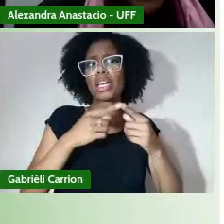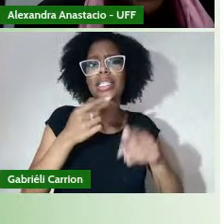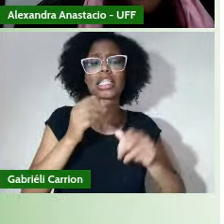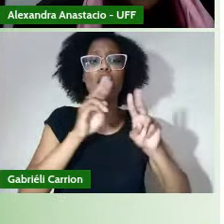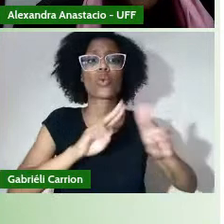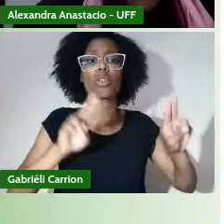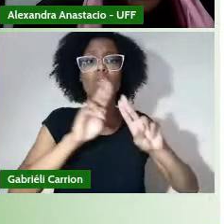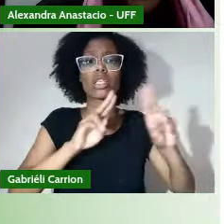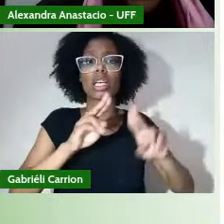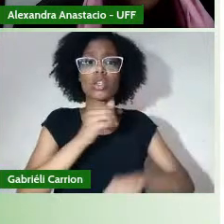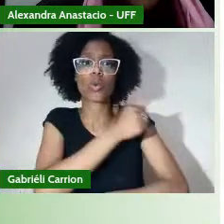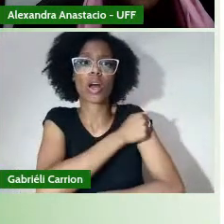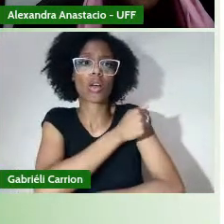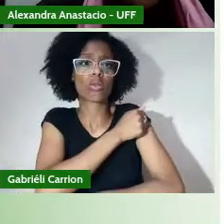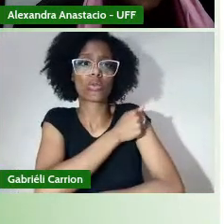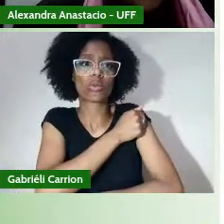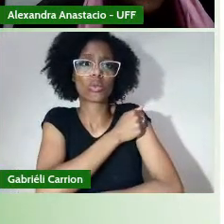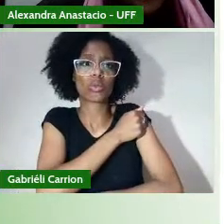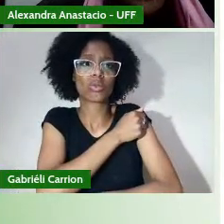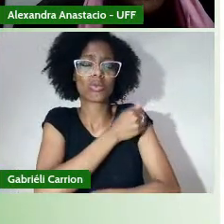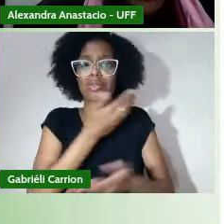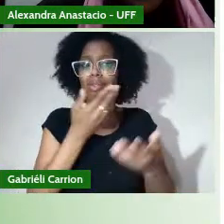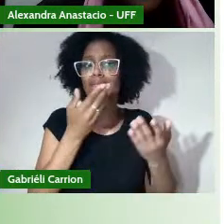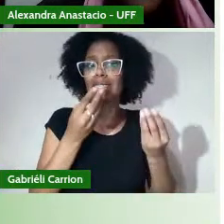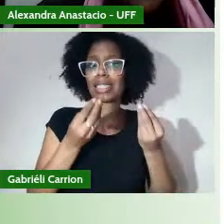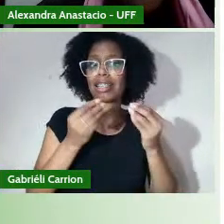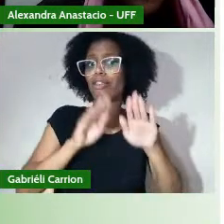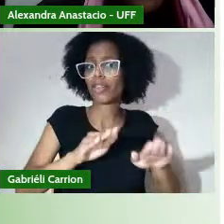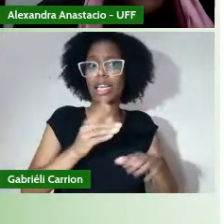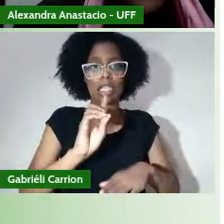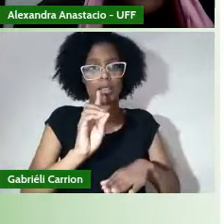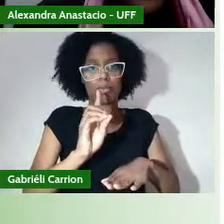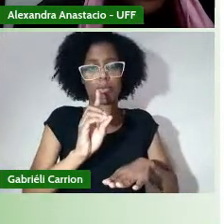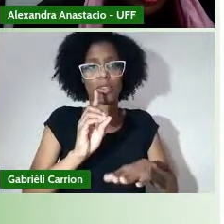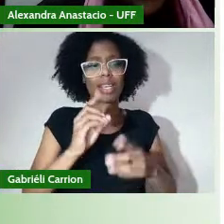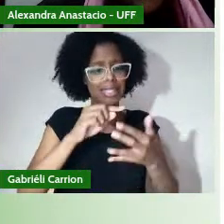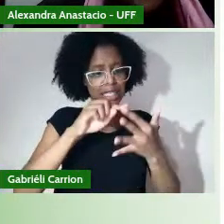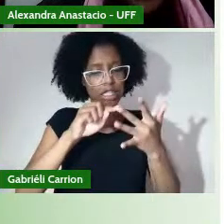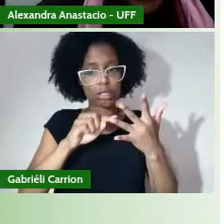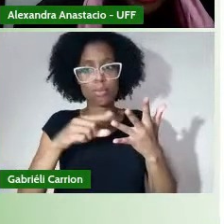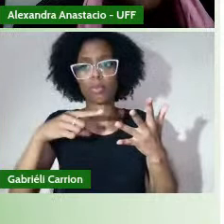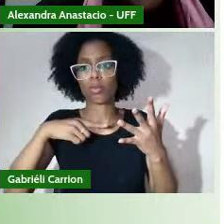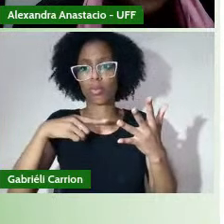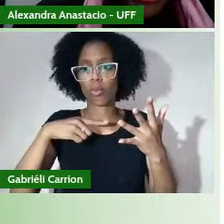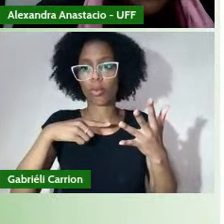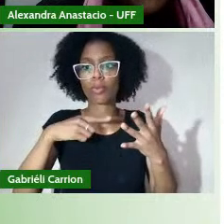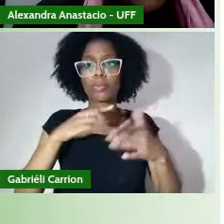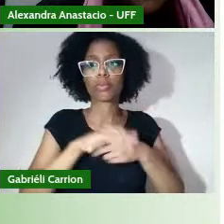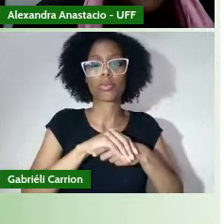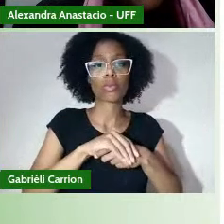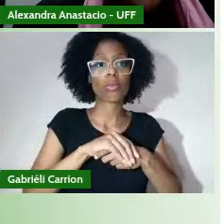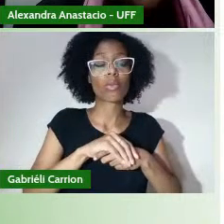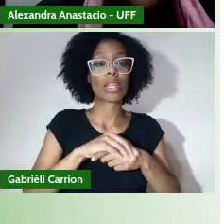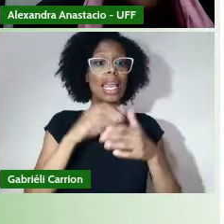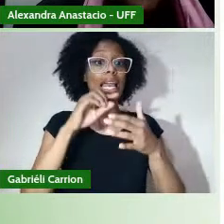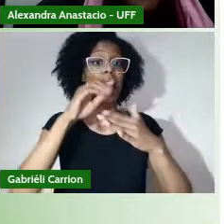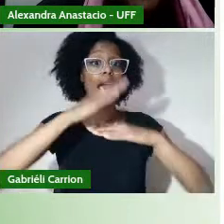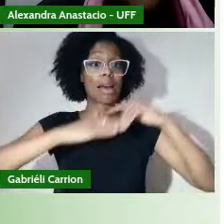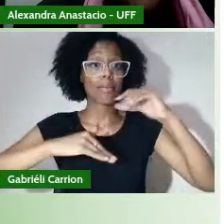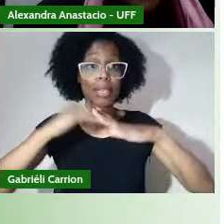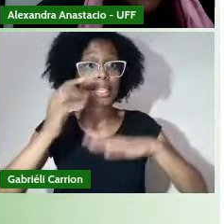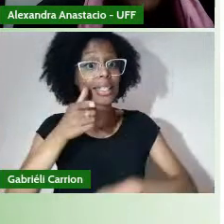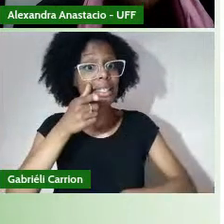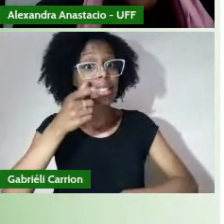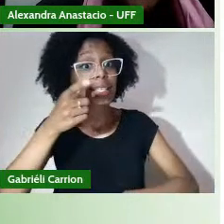né? A gente tem dimensões, né, alguns elementos, por exemplo, habilidades e interesses do